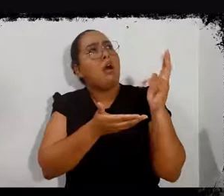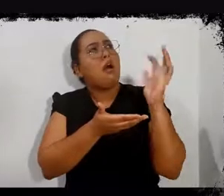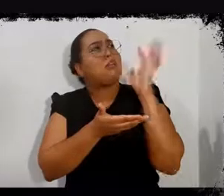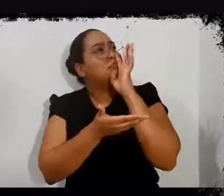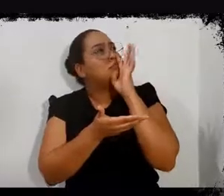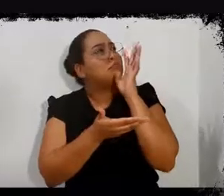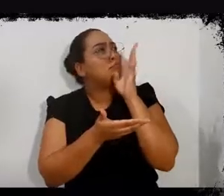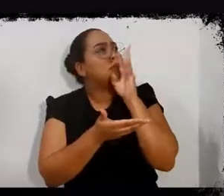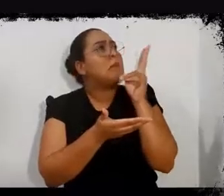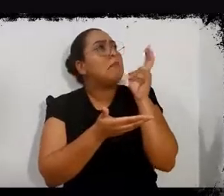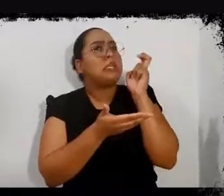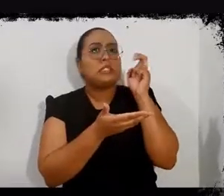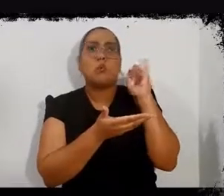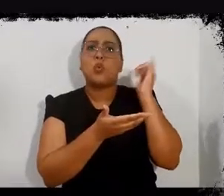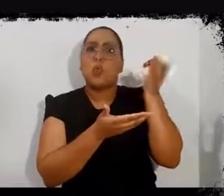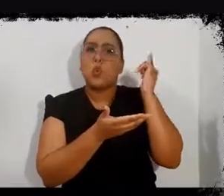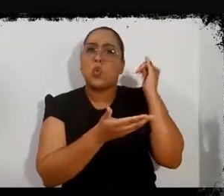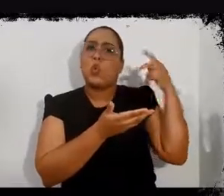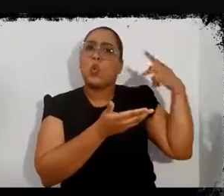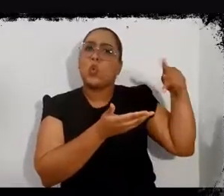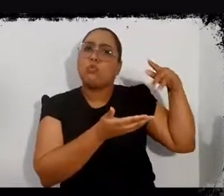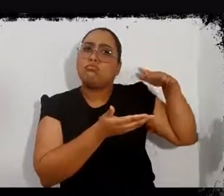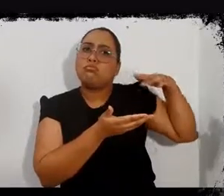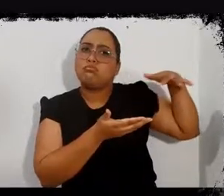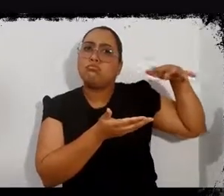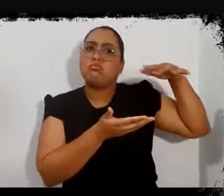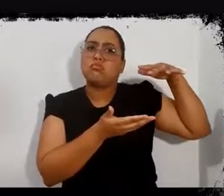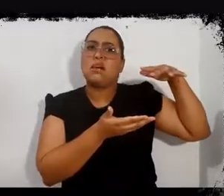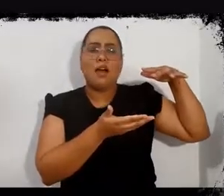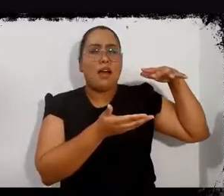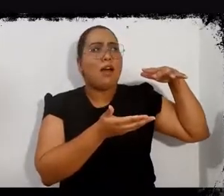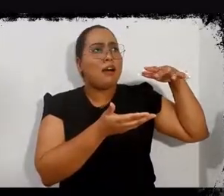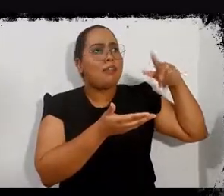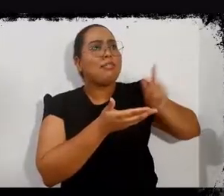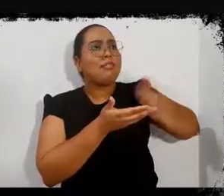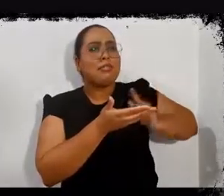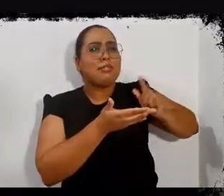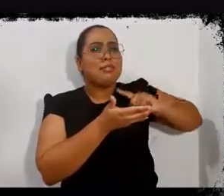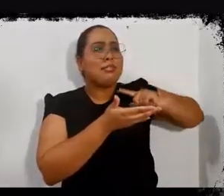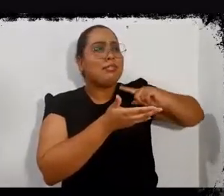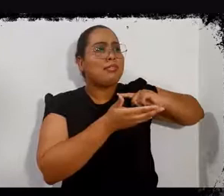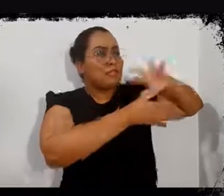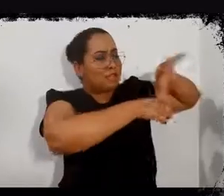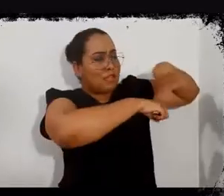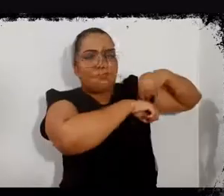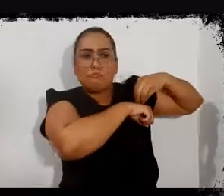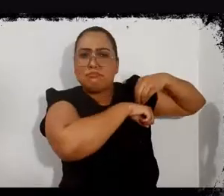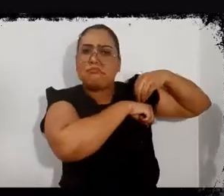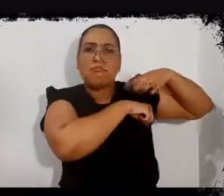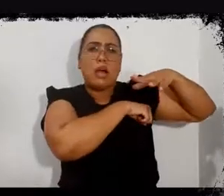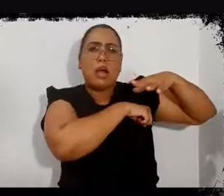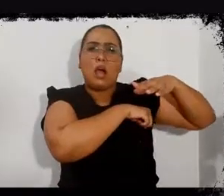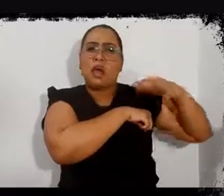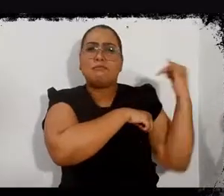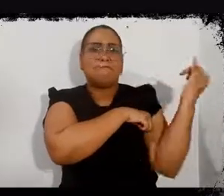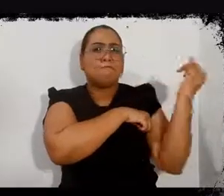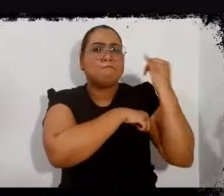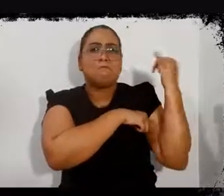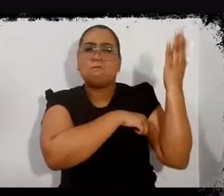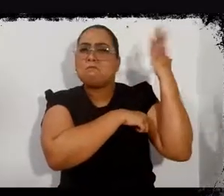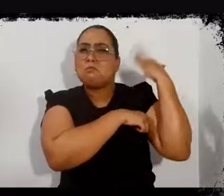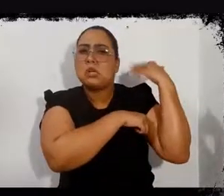contos populares traziam a sabedoria ancestral de velhas crenças